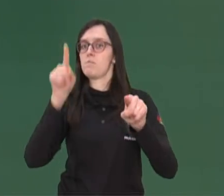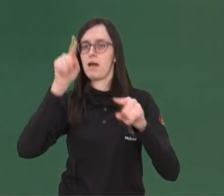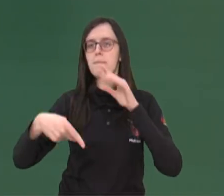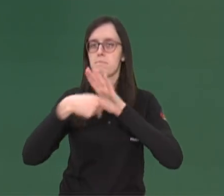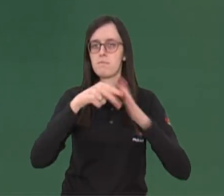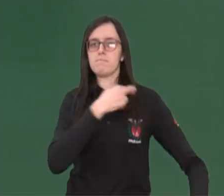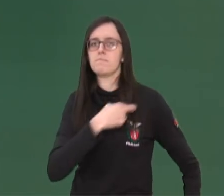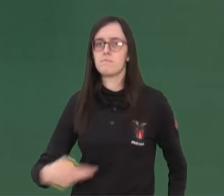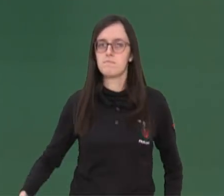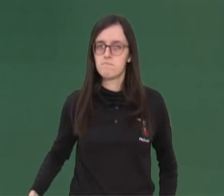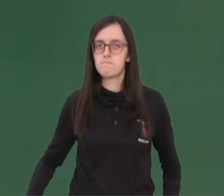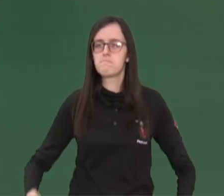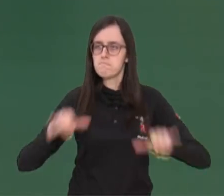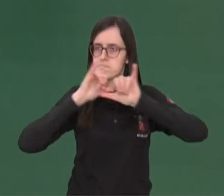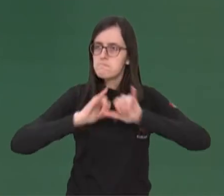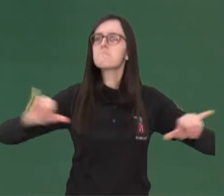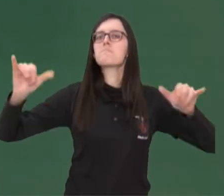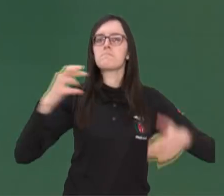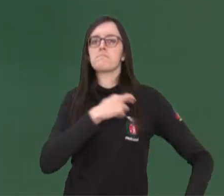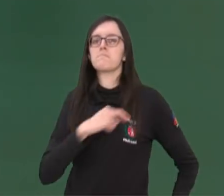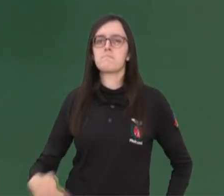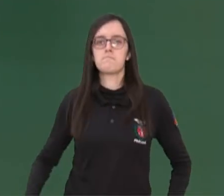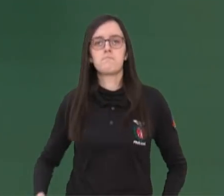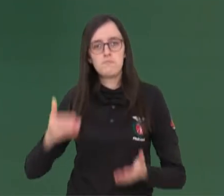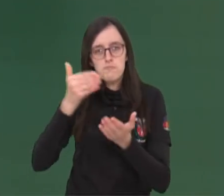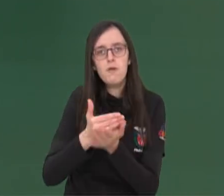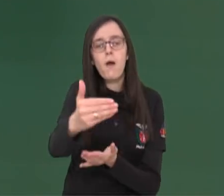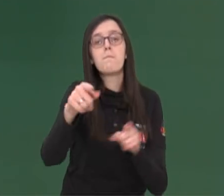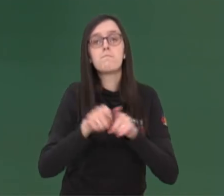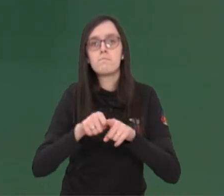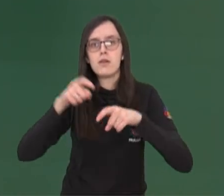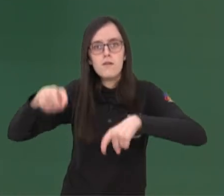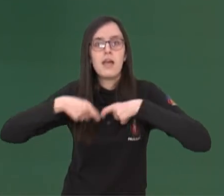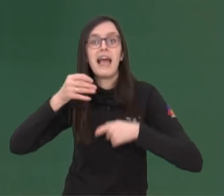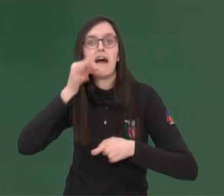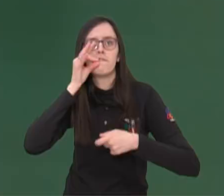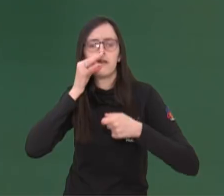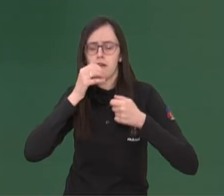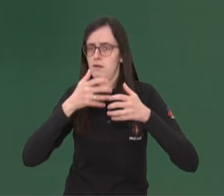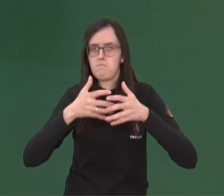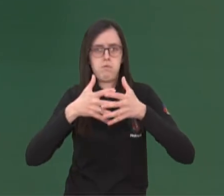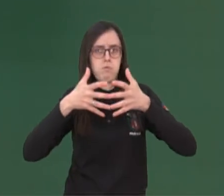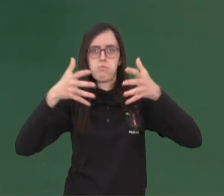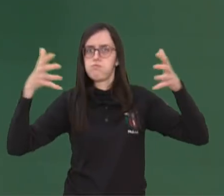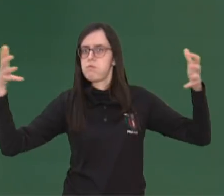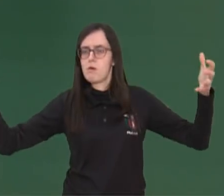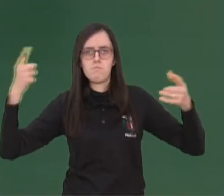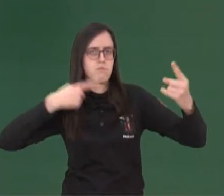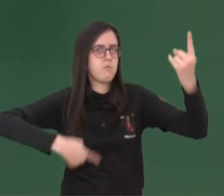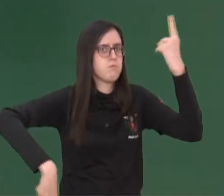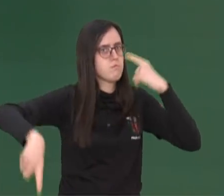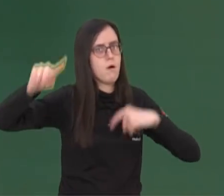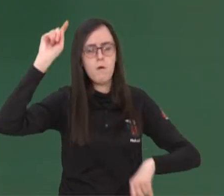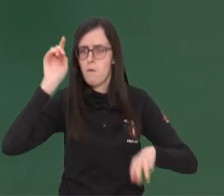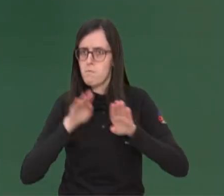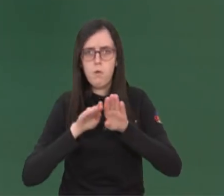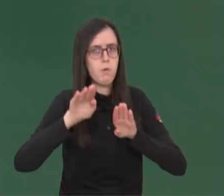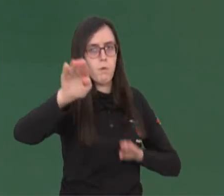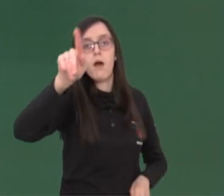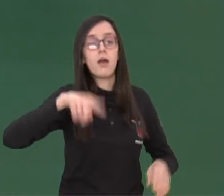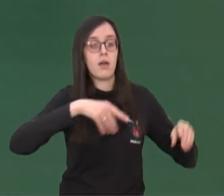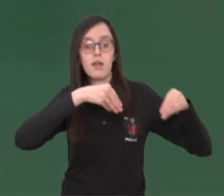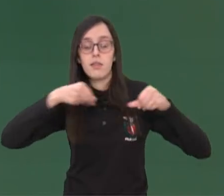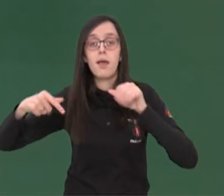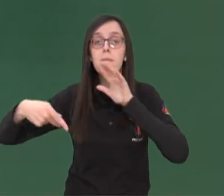da República. O avanço das fazendas de café e ainda de outras culturas, e esse avanço foi muito sobre